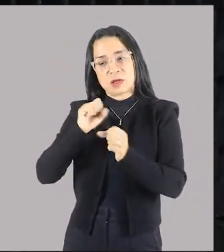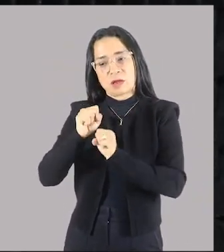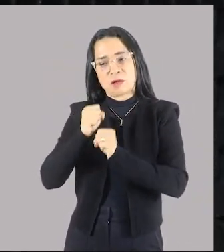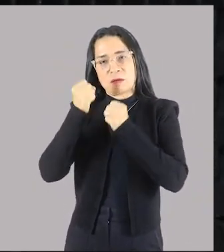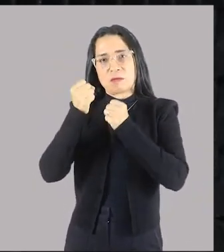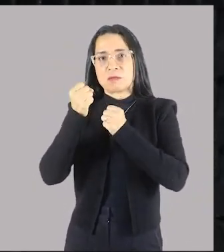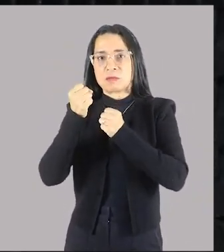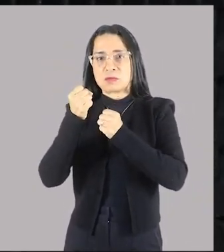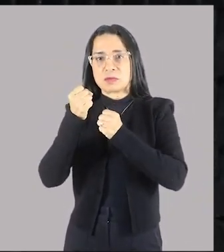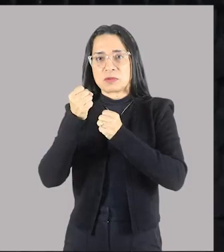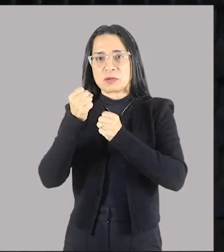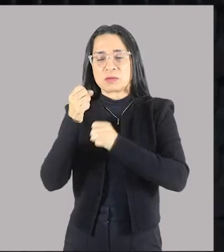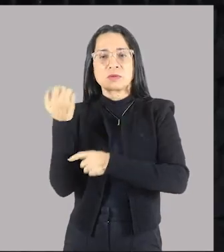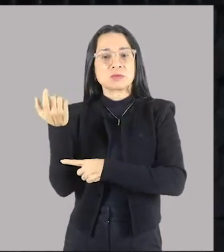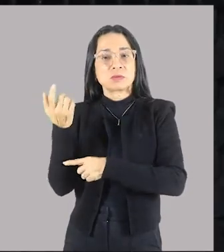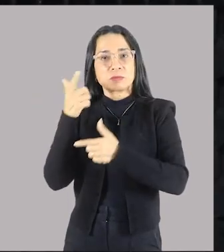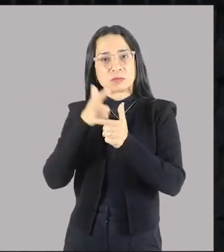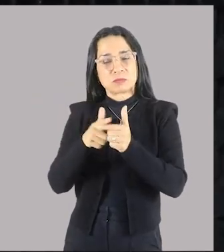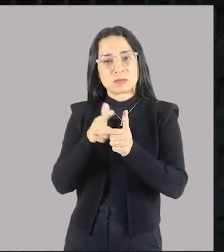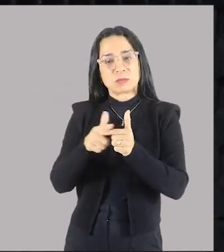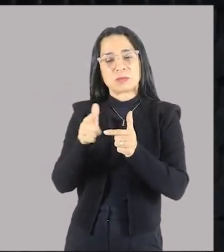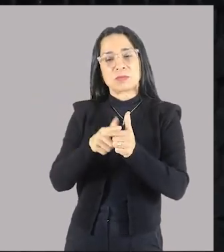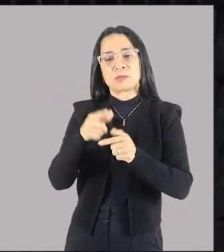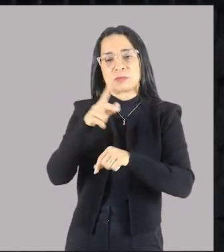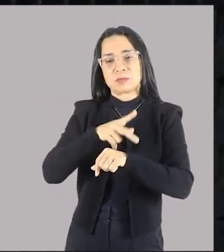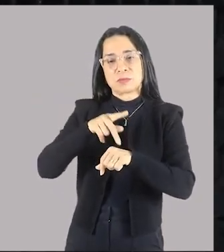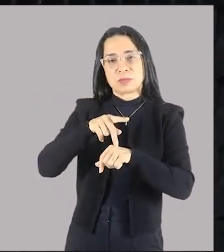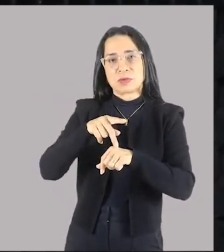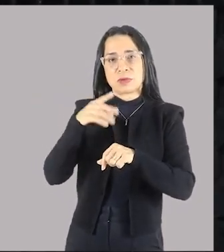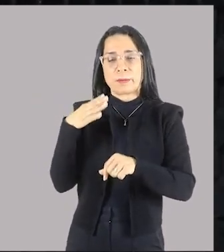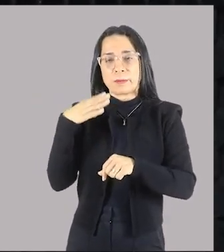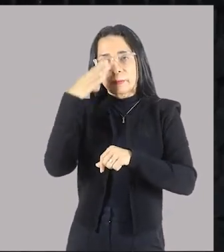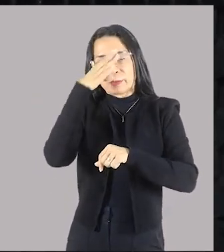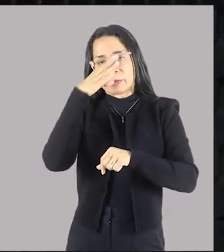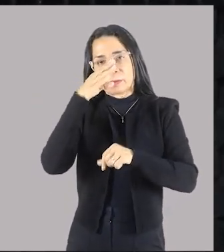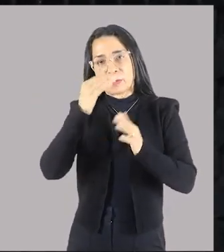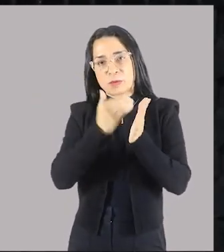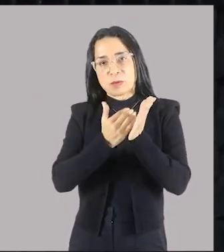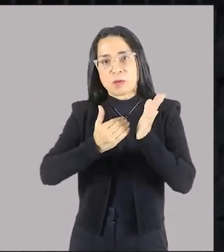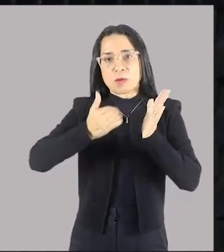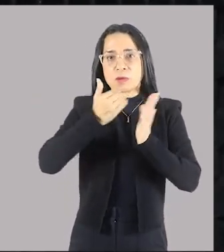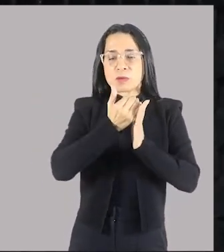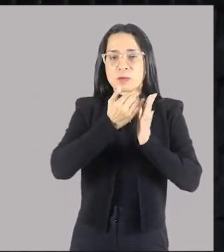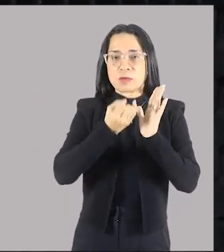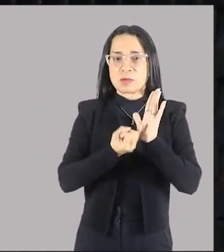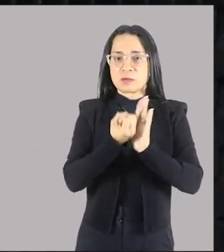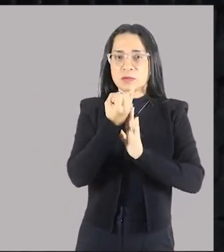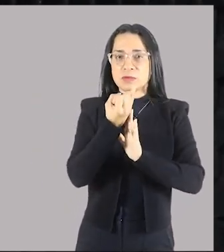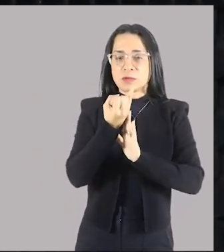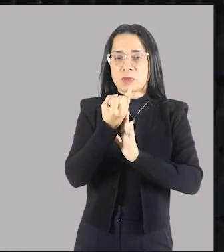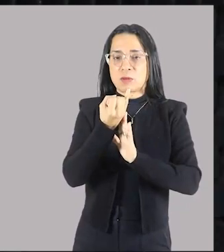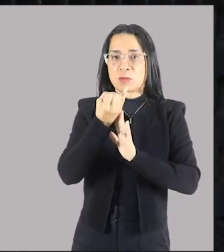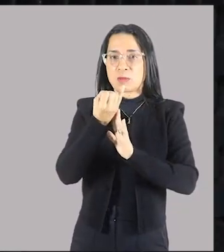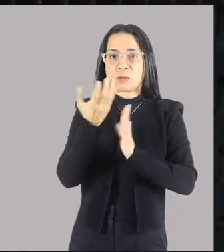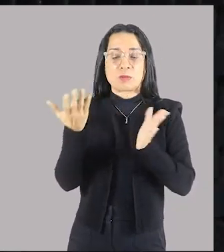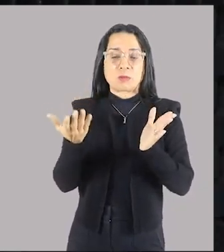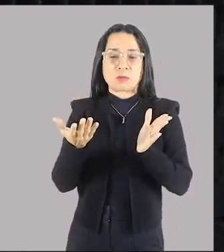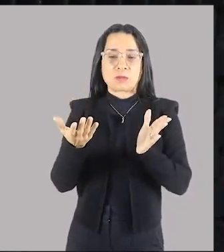problemas do país, principalmente a hiperinflação, a corrupção e retomar o crescimento